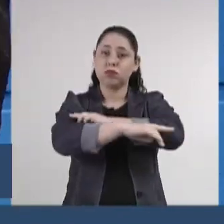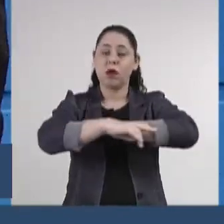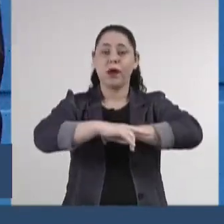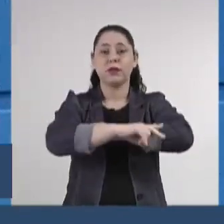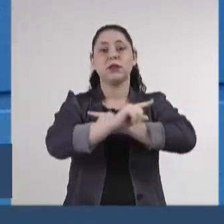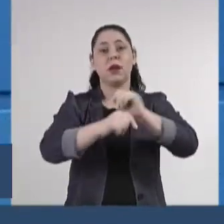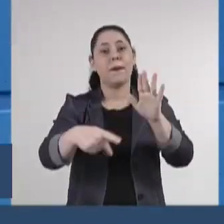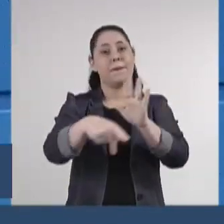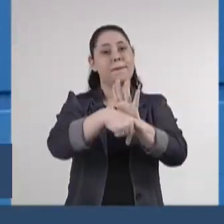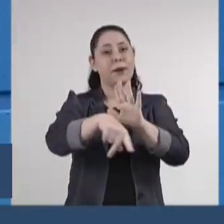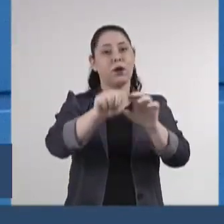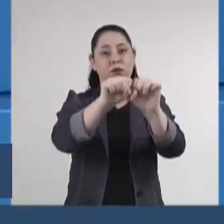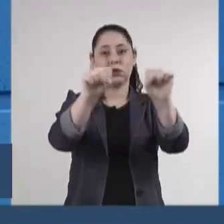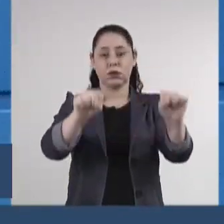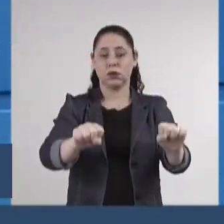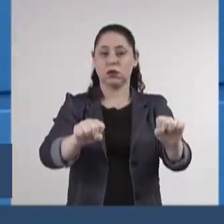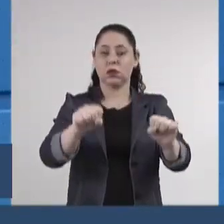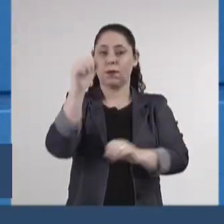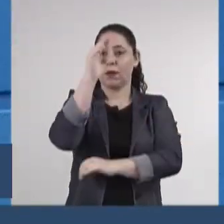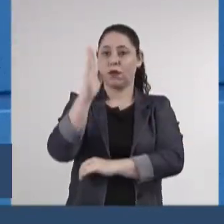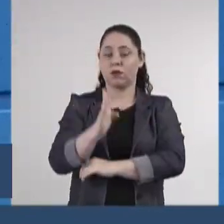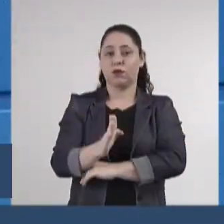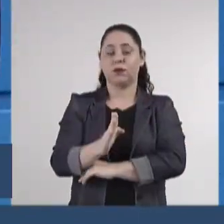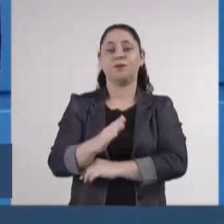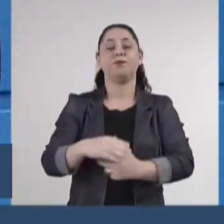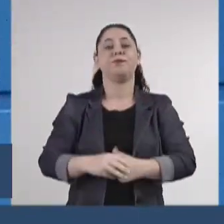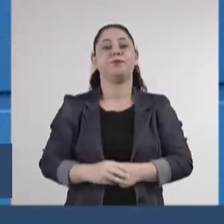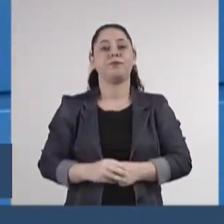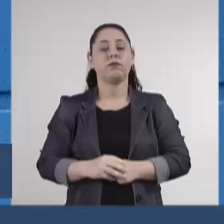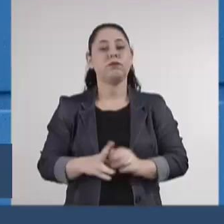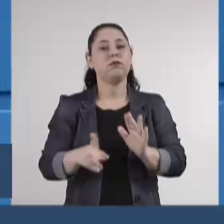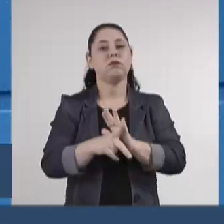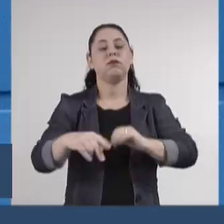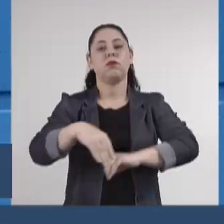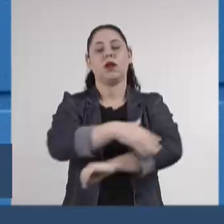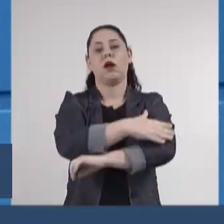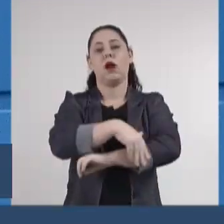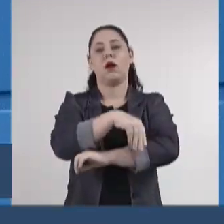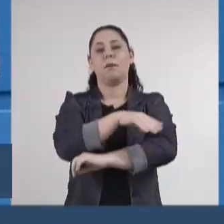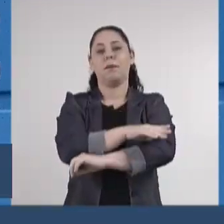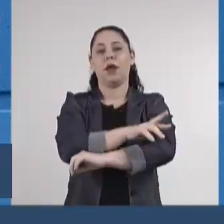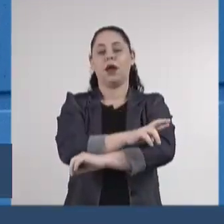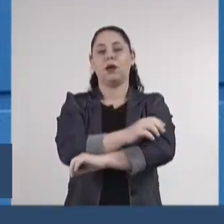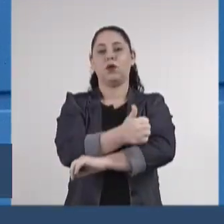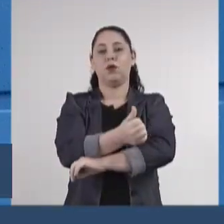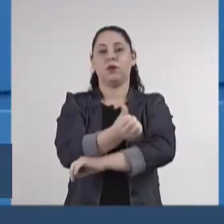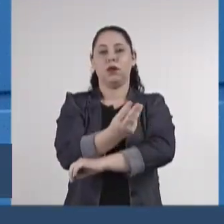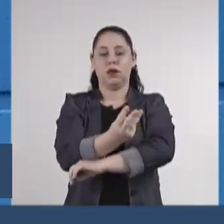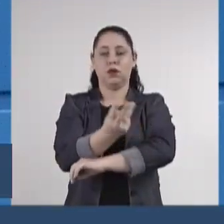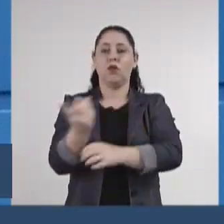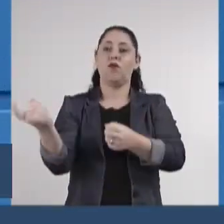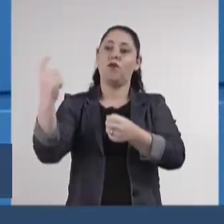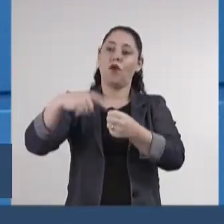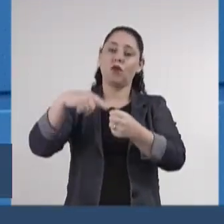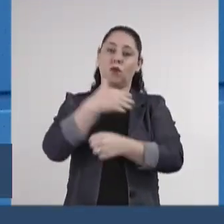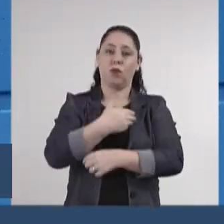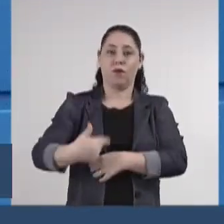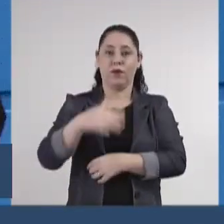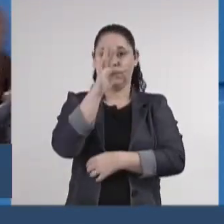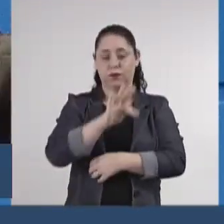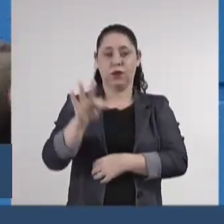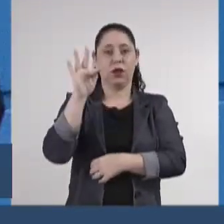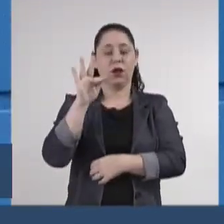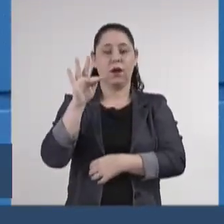que pertence ao Sistema Nacional de Viação, ou seja, essa rodovia 163, a partir do momento que ela volta para o governo federal, ela faz